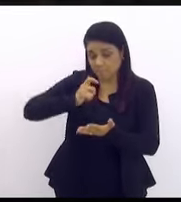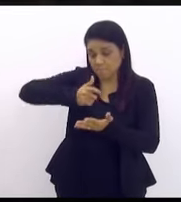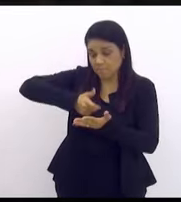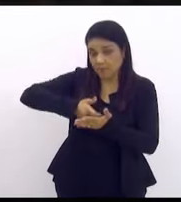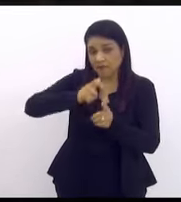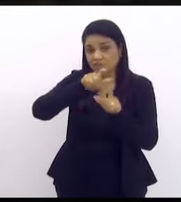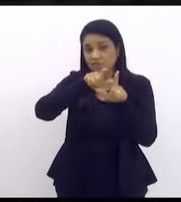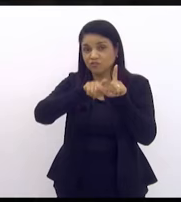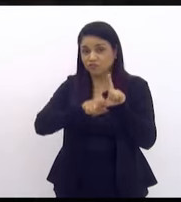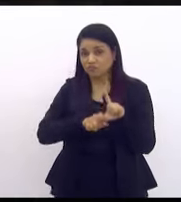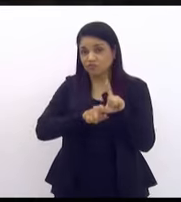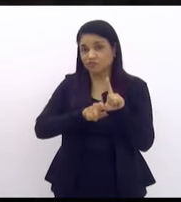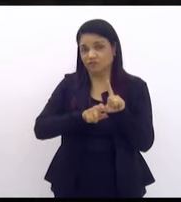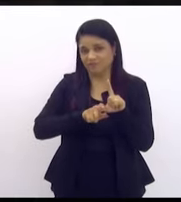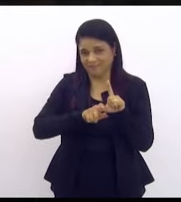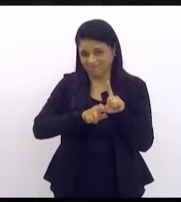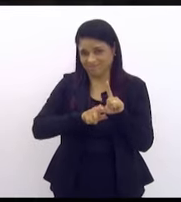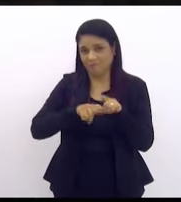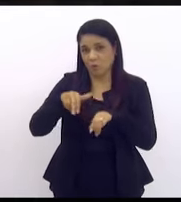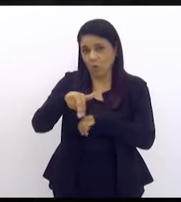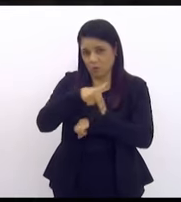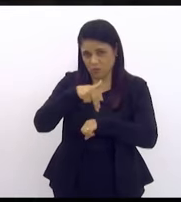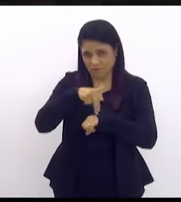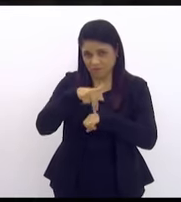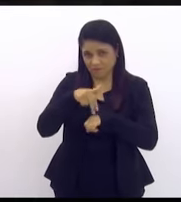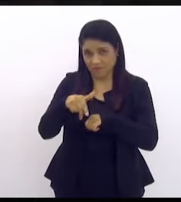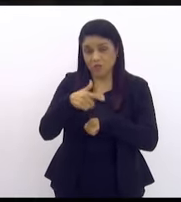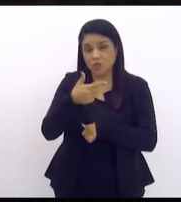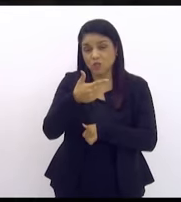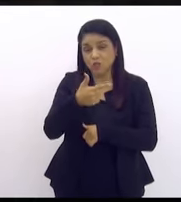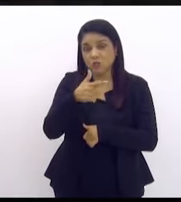dívida. Trata-se de um aumento em